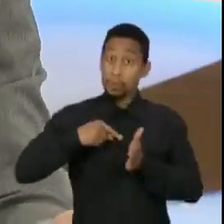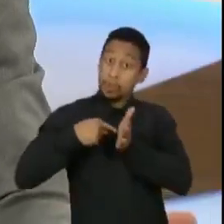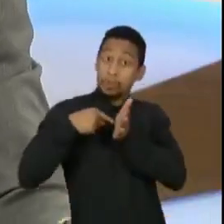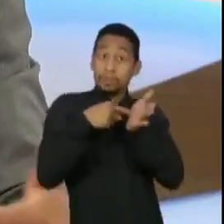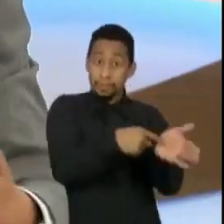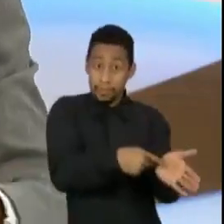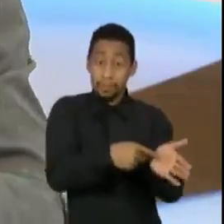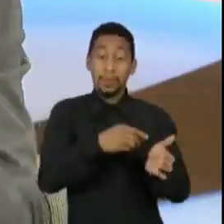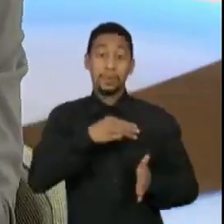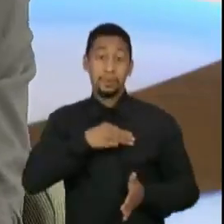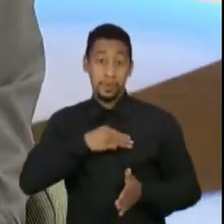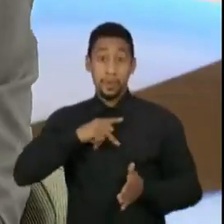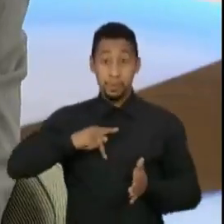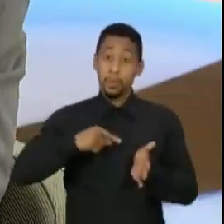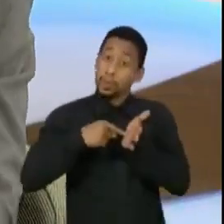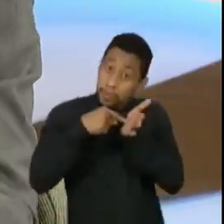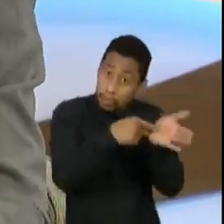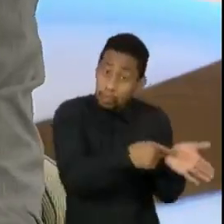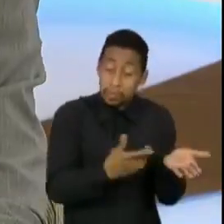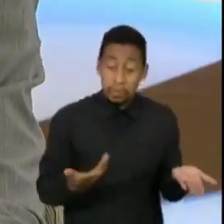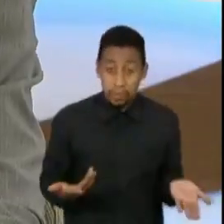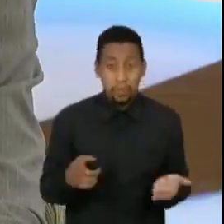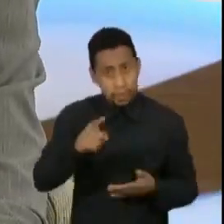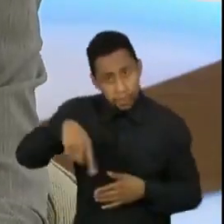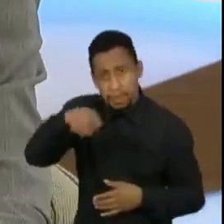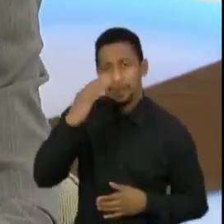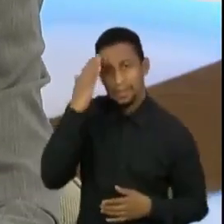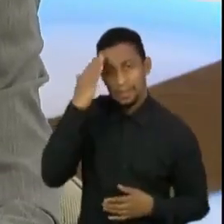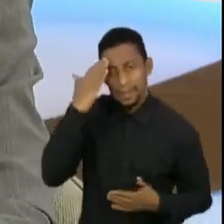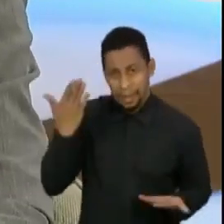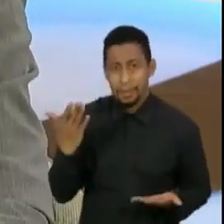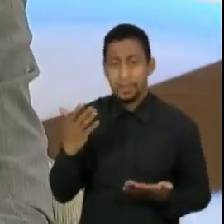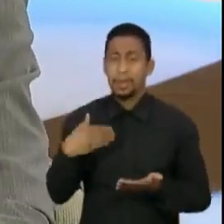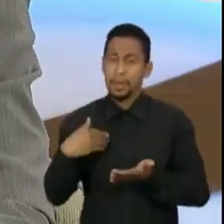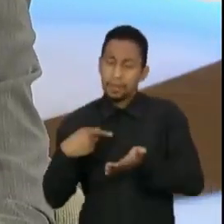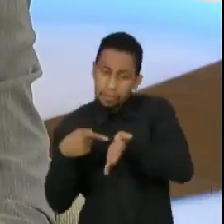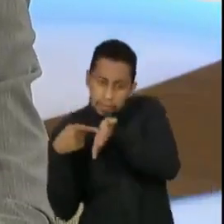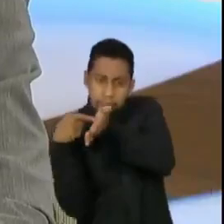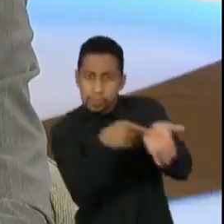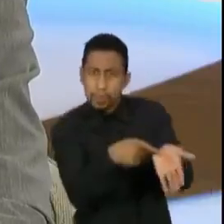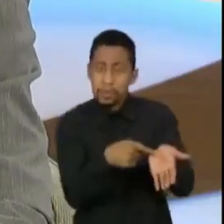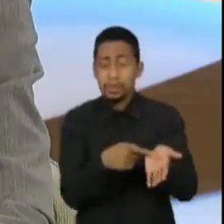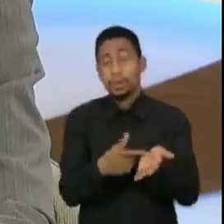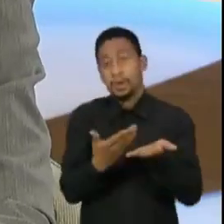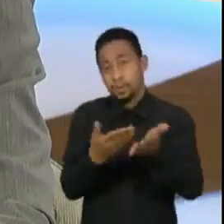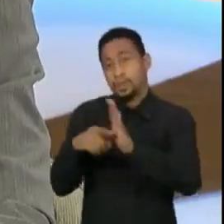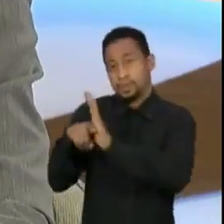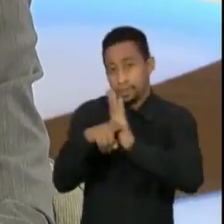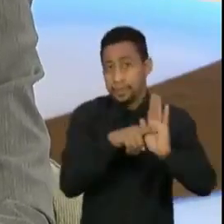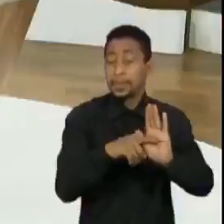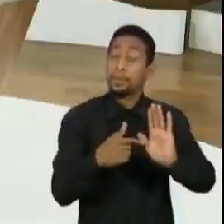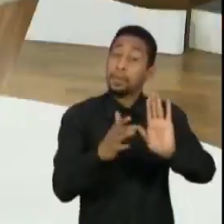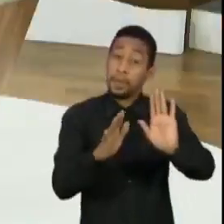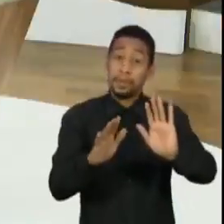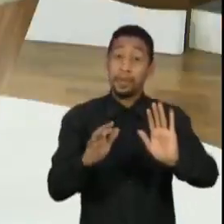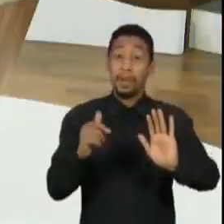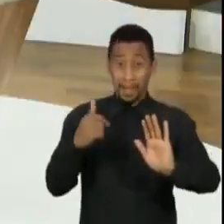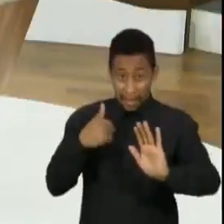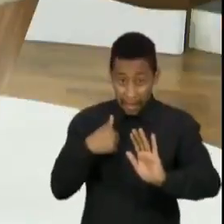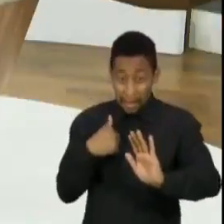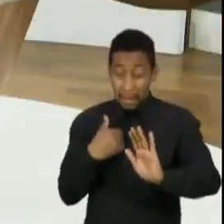José Carlos Blat que todos aqui conhecem pela rigidez que é pelo histórico que é o despacho dele é de que não existe nenhuma